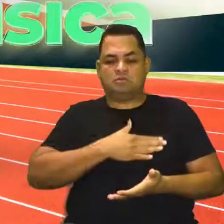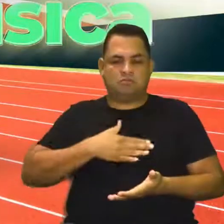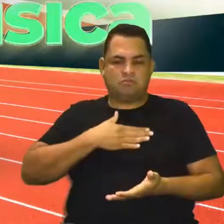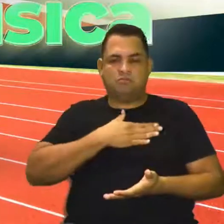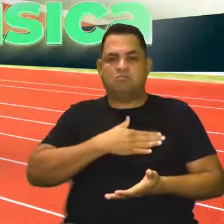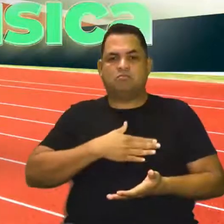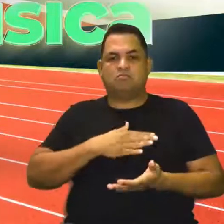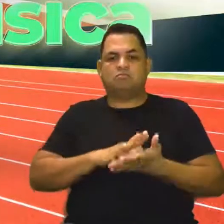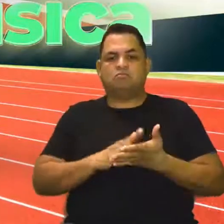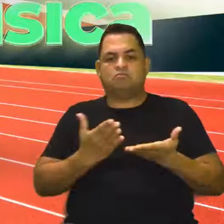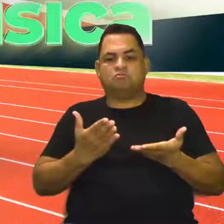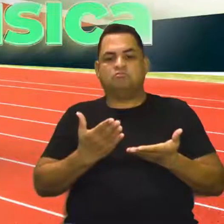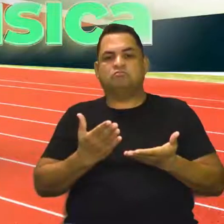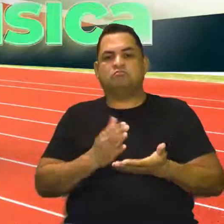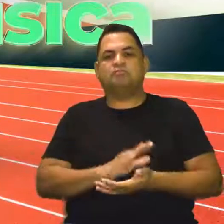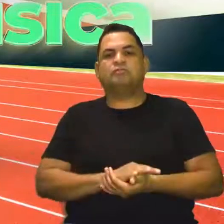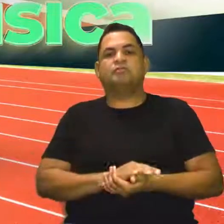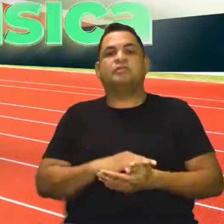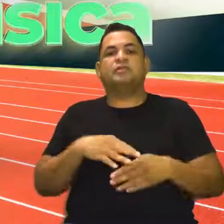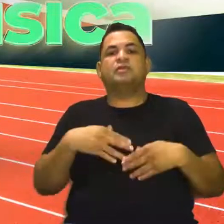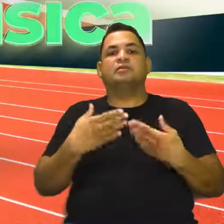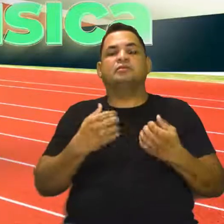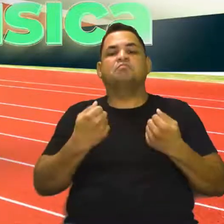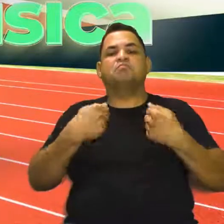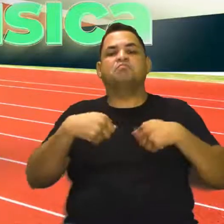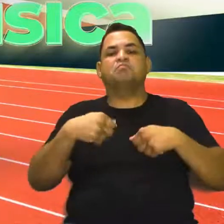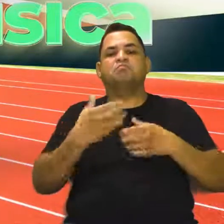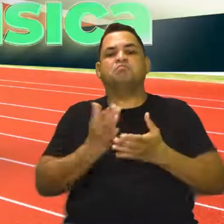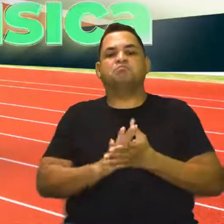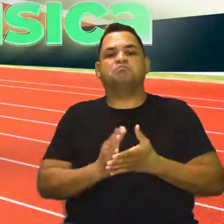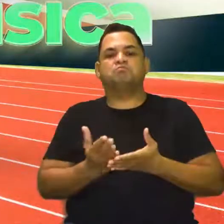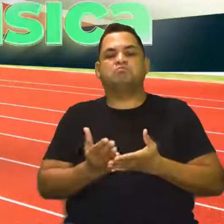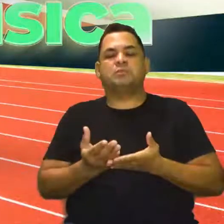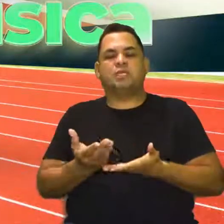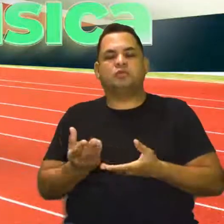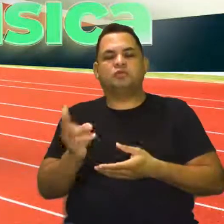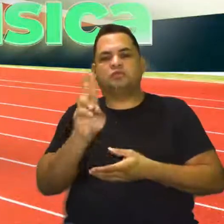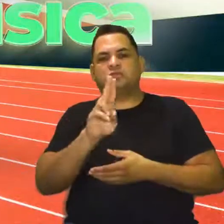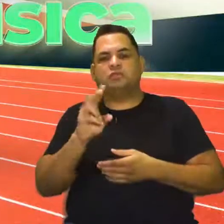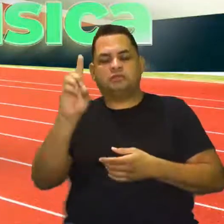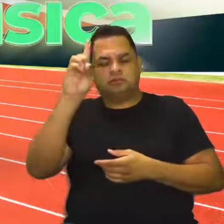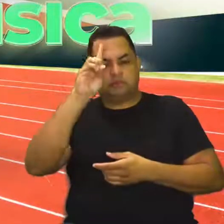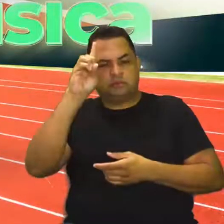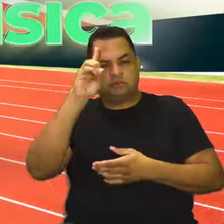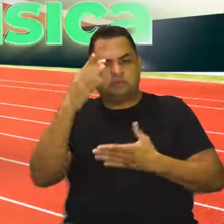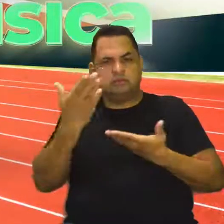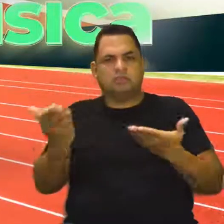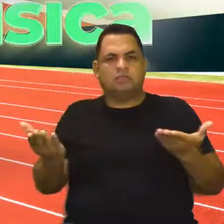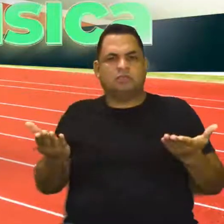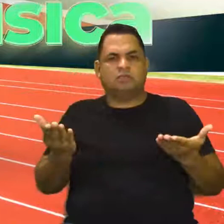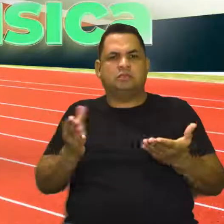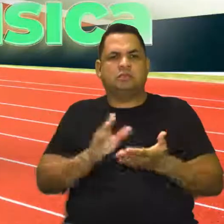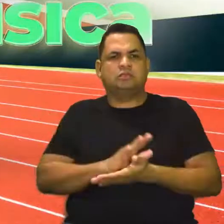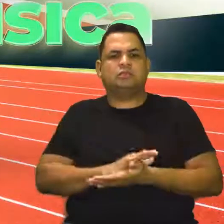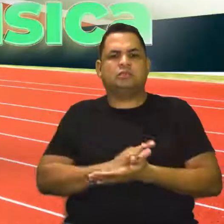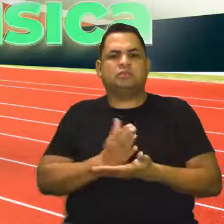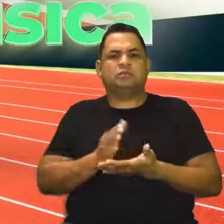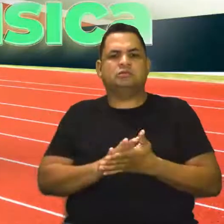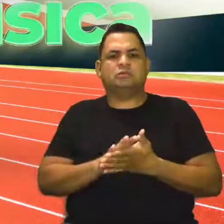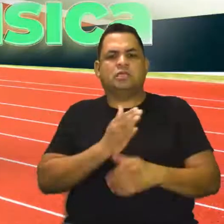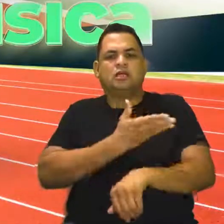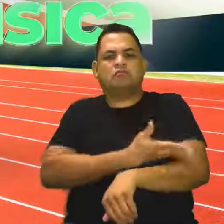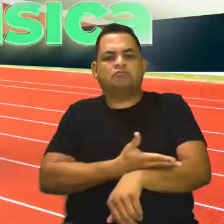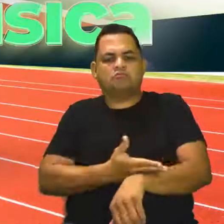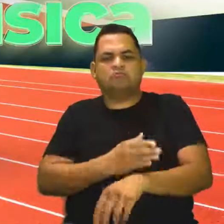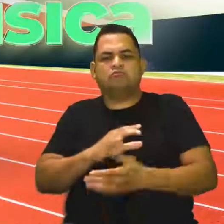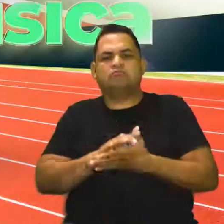goste, que ele se identifique, né, para ele poder inserir no cotidiano dele, no dia a dia, como aquele hábito que a